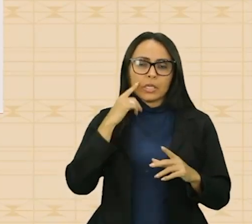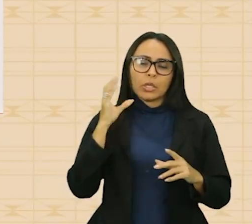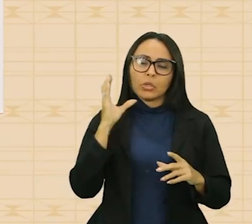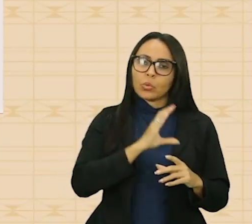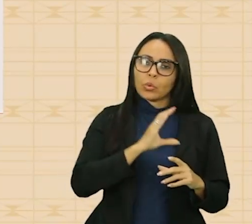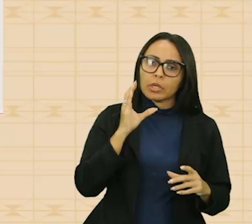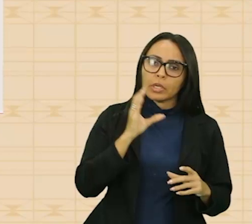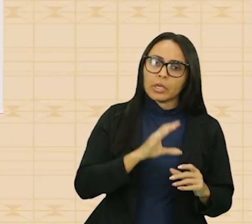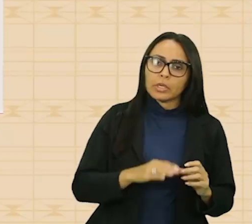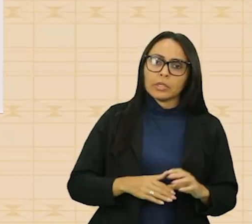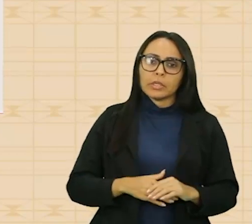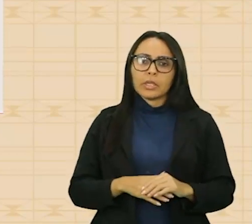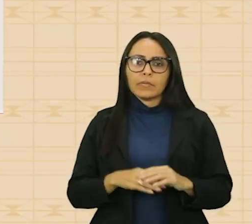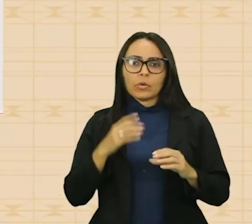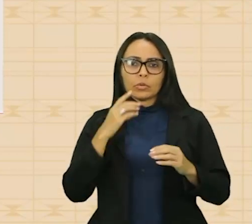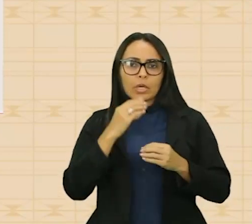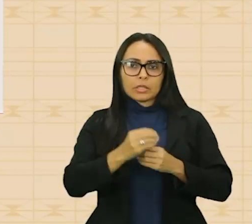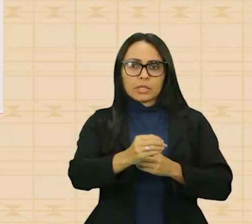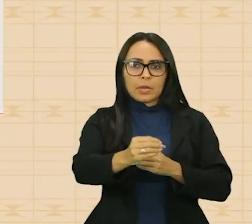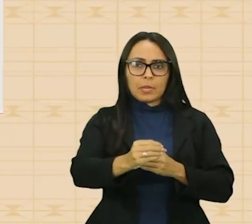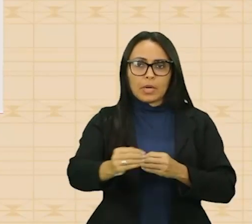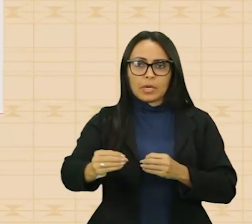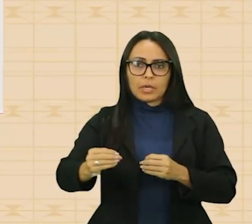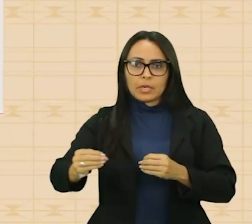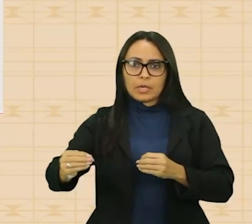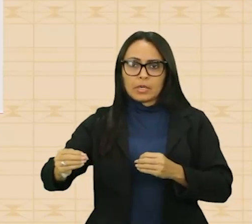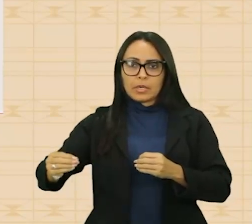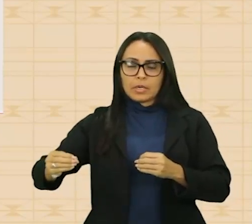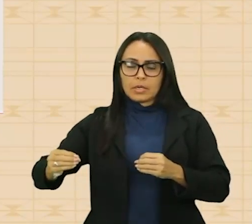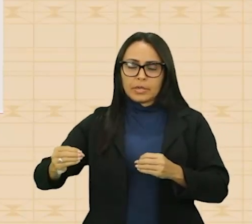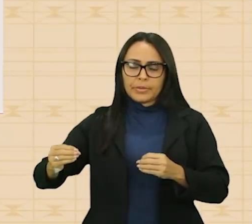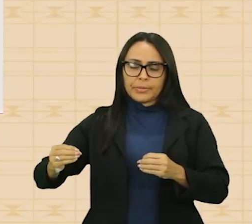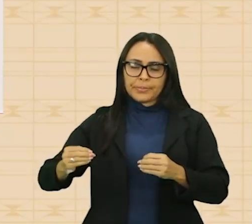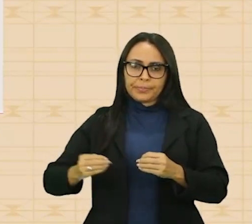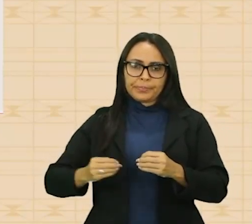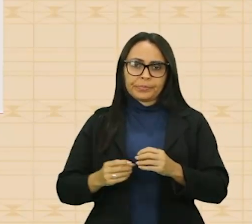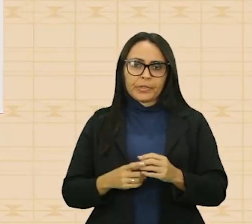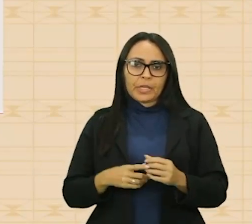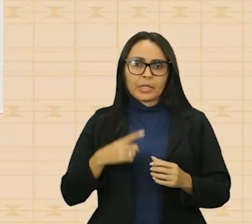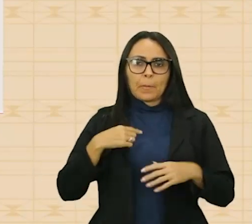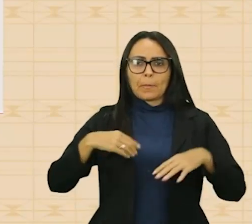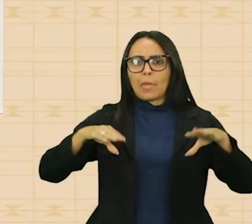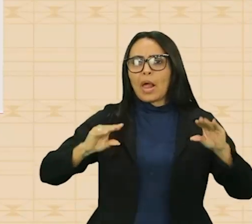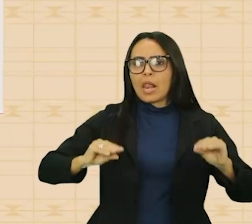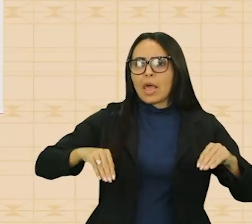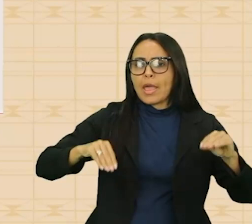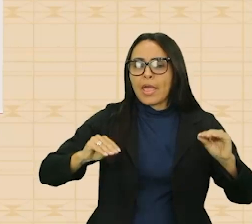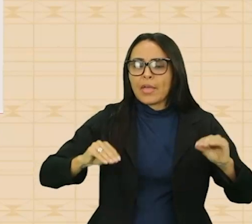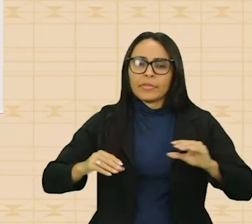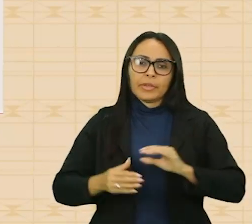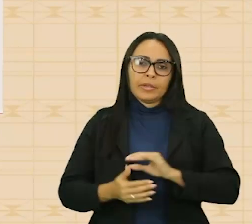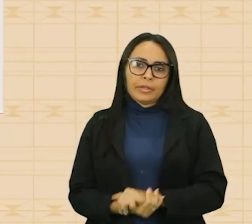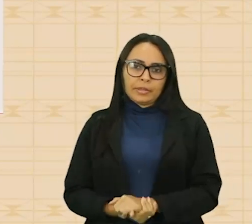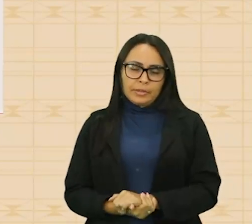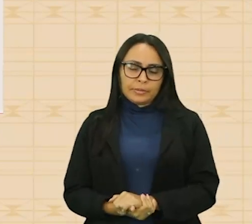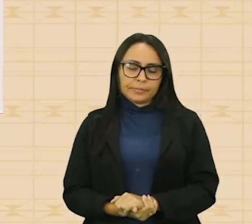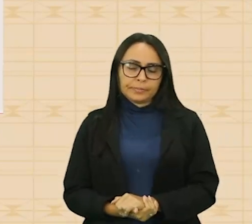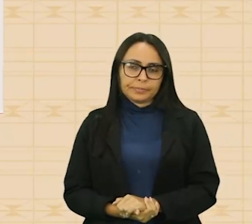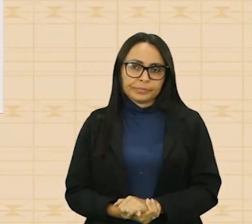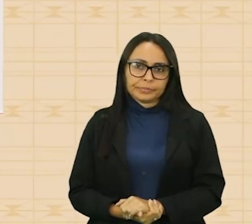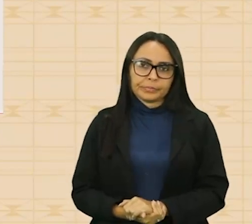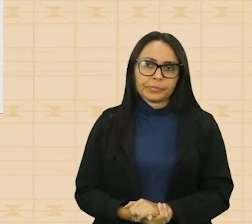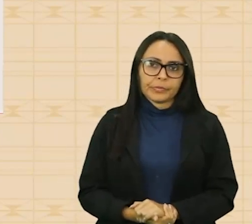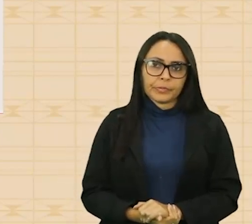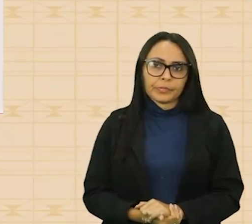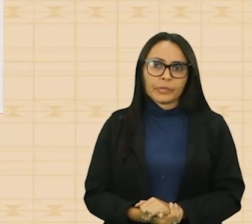moléculas vão estar ali afastadinhas, separadas. O ar quente é mais leve. Então, por isso que o ar quente sobe,